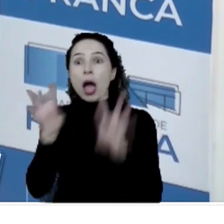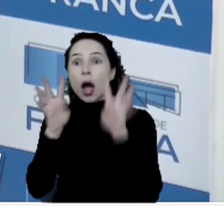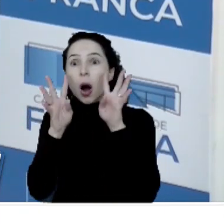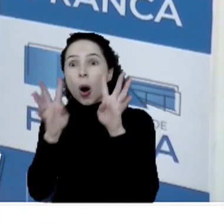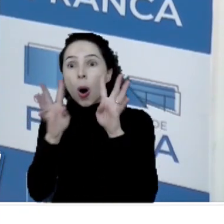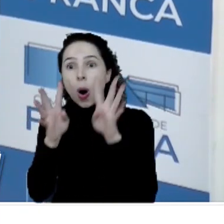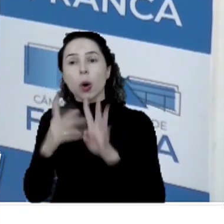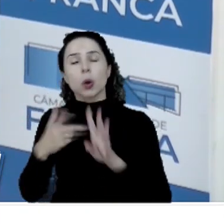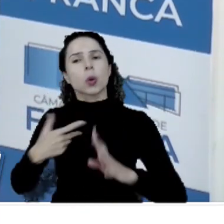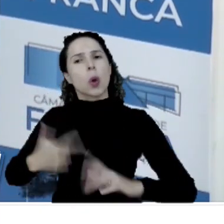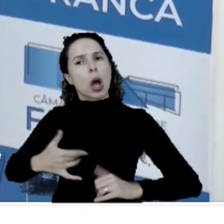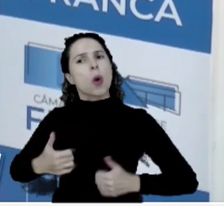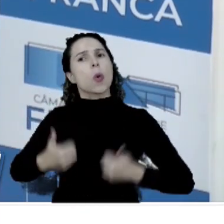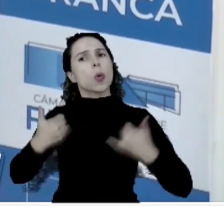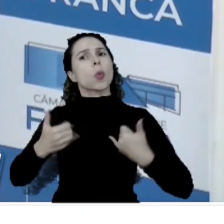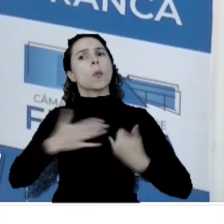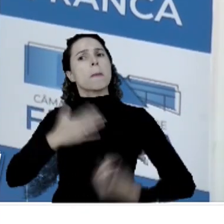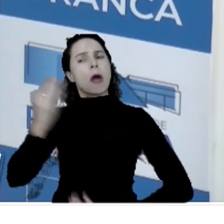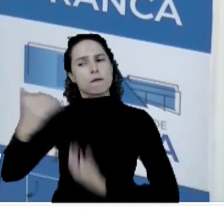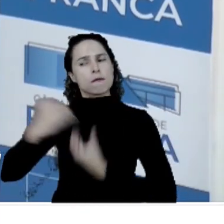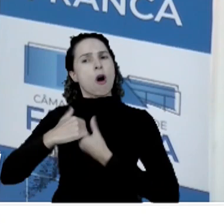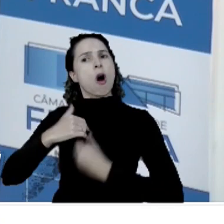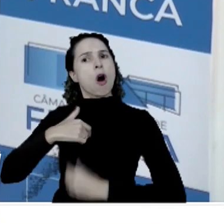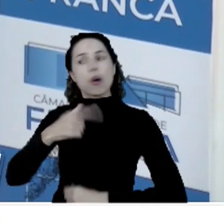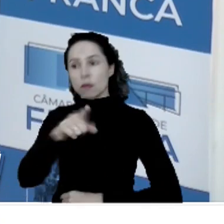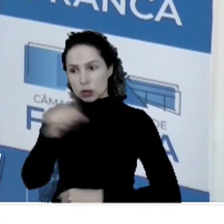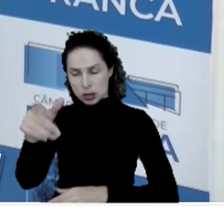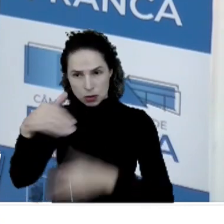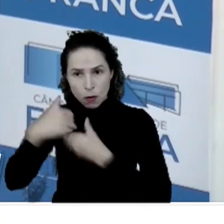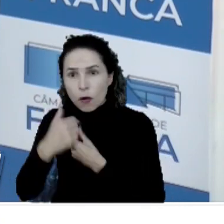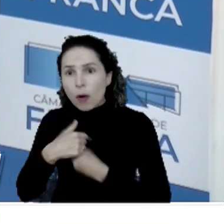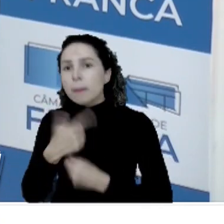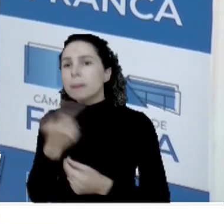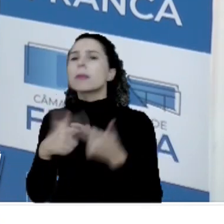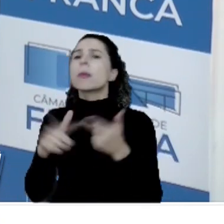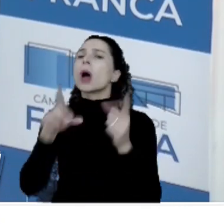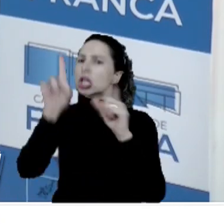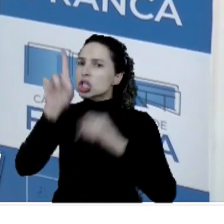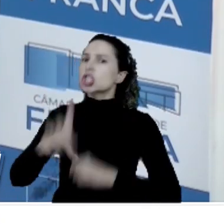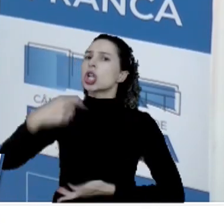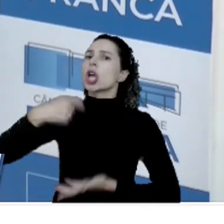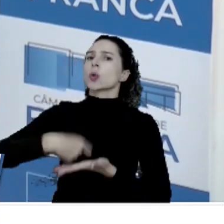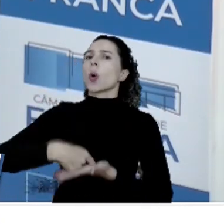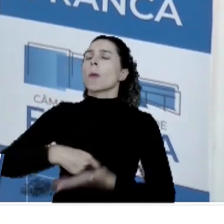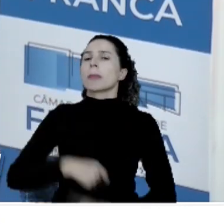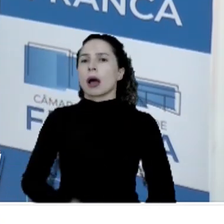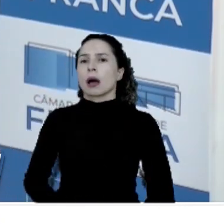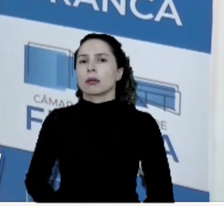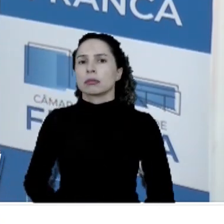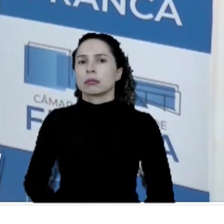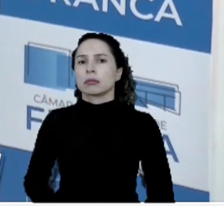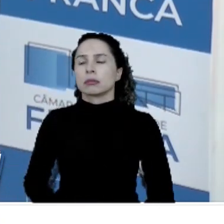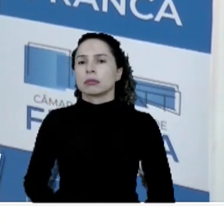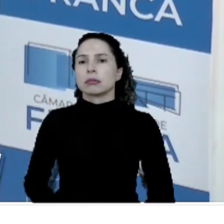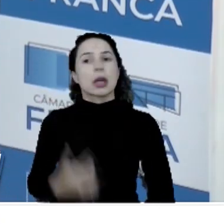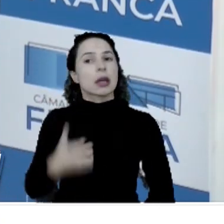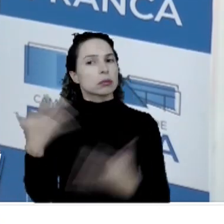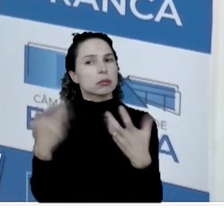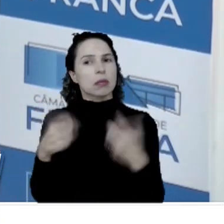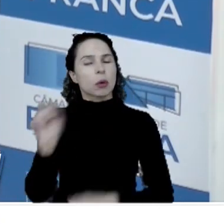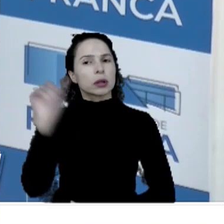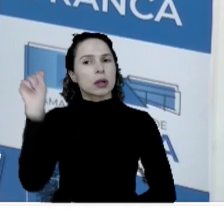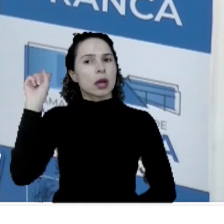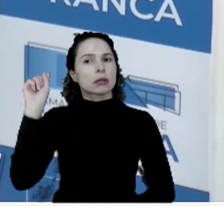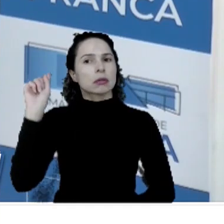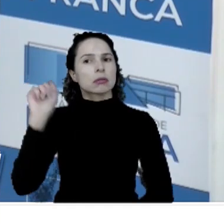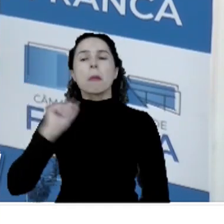de cada um, e aquele que não votou em mim tem o direito de me cobrar. Não aceito. Pode me chamar,